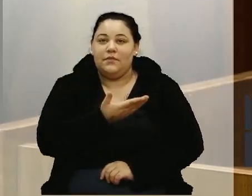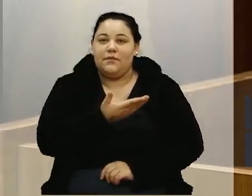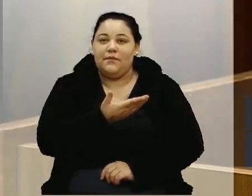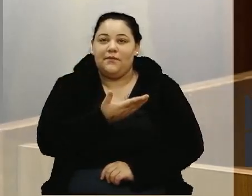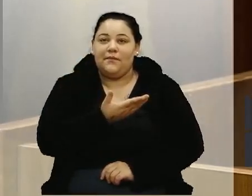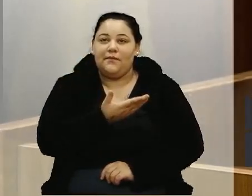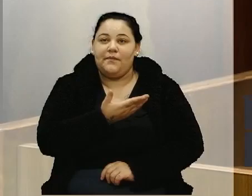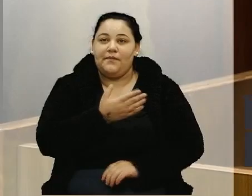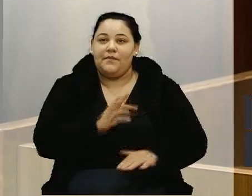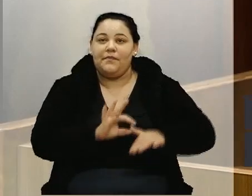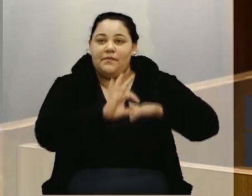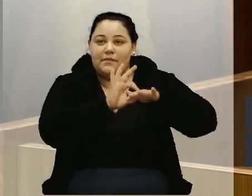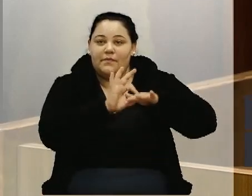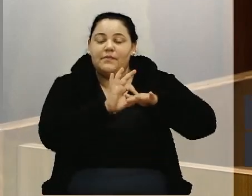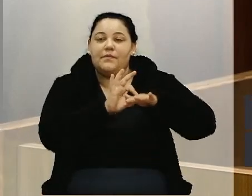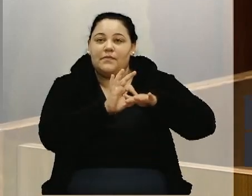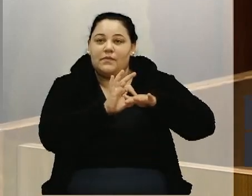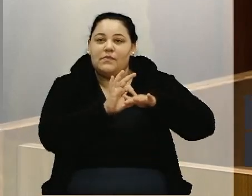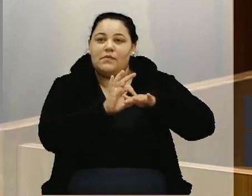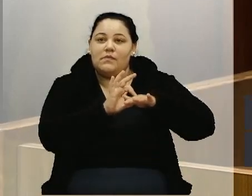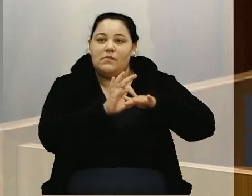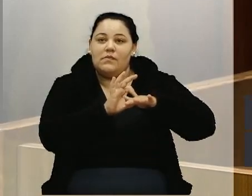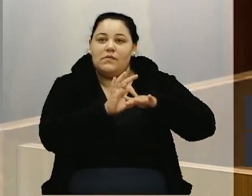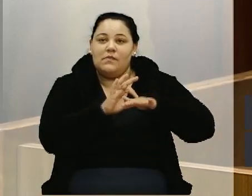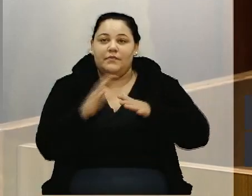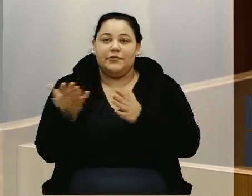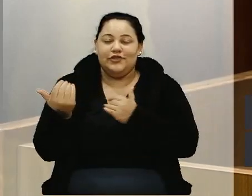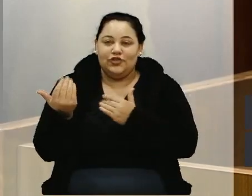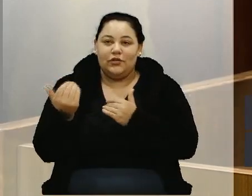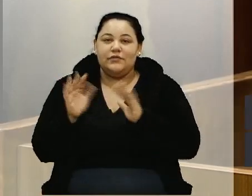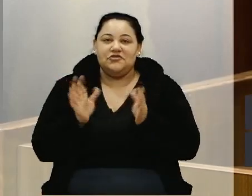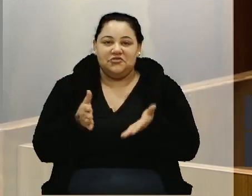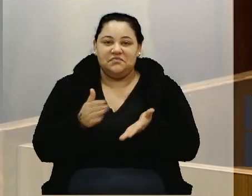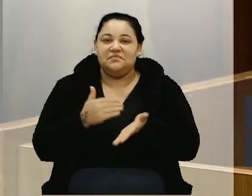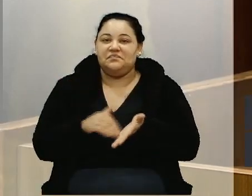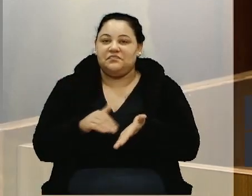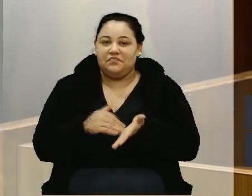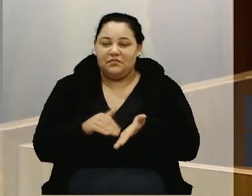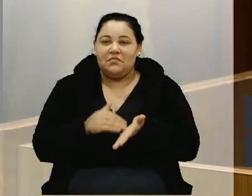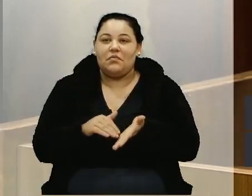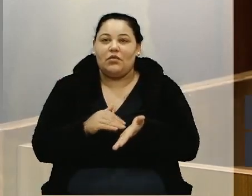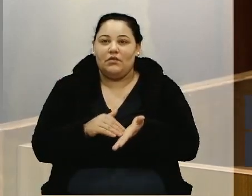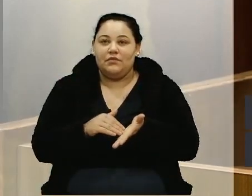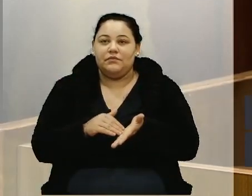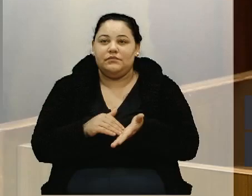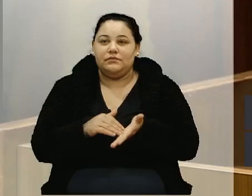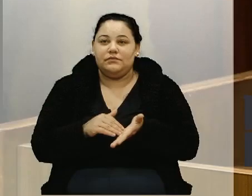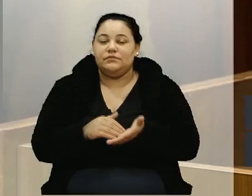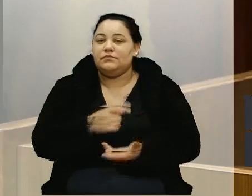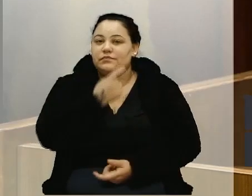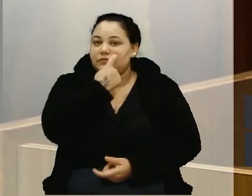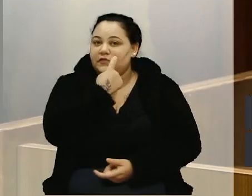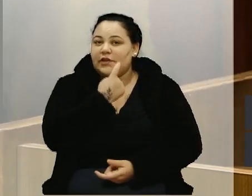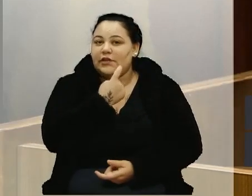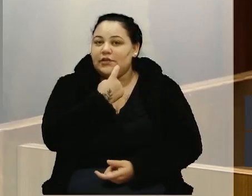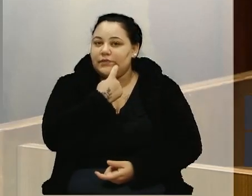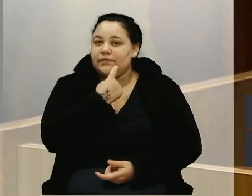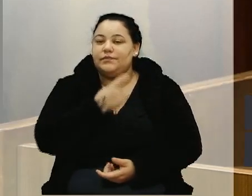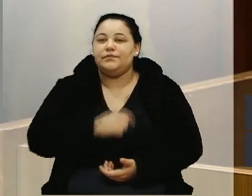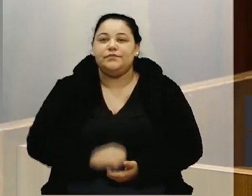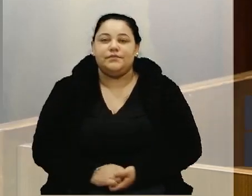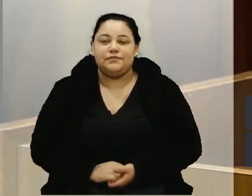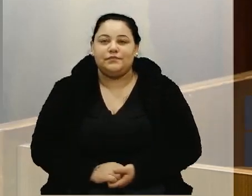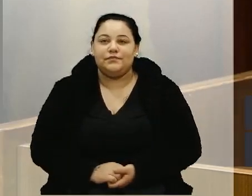uma liderança em ascensão, né? Jovem, já secretário da habitação, né? O moleque, né?